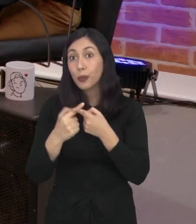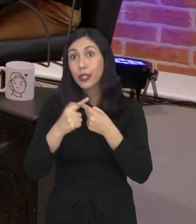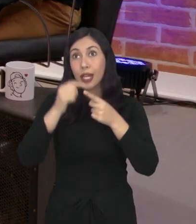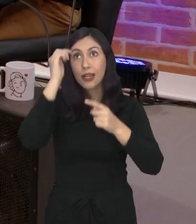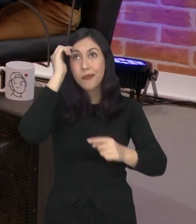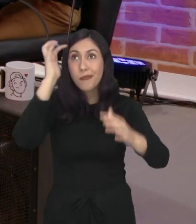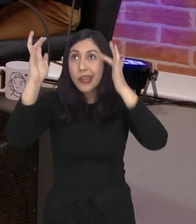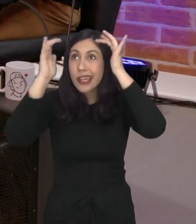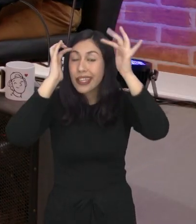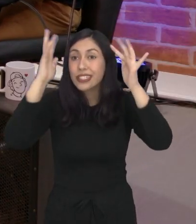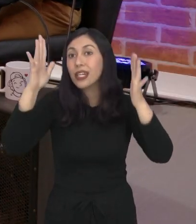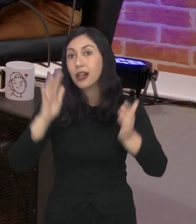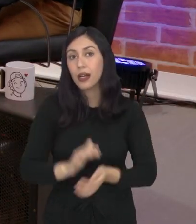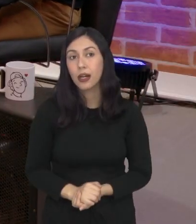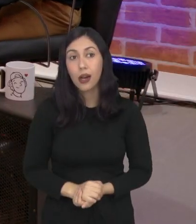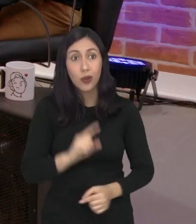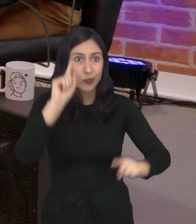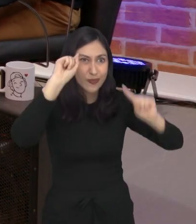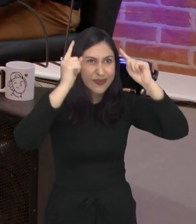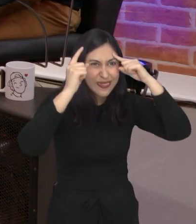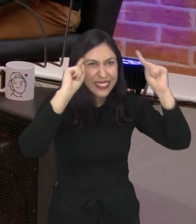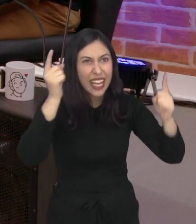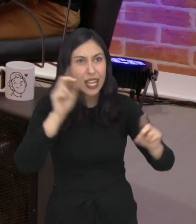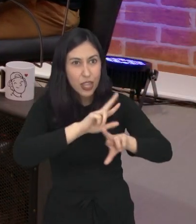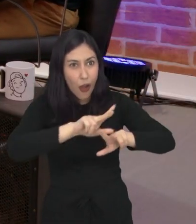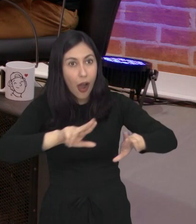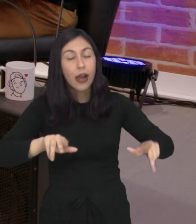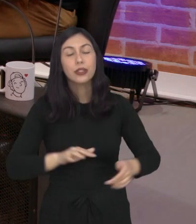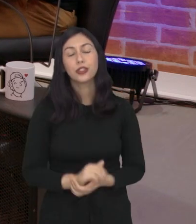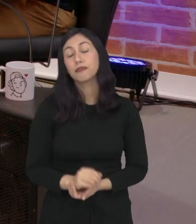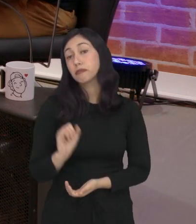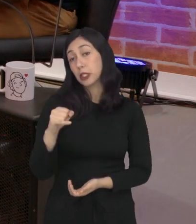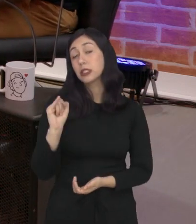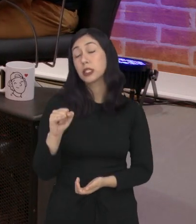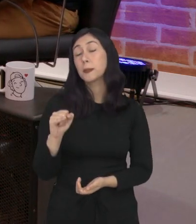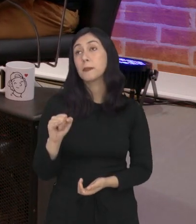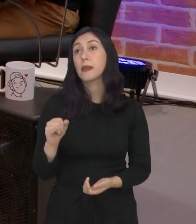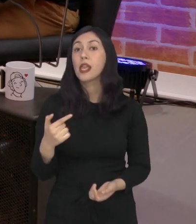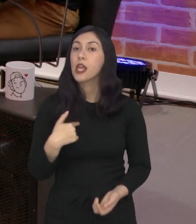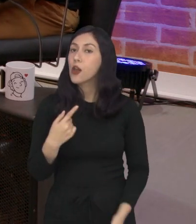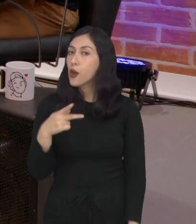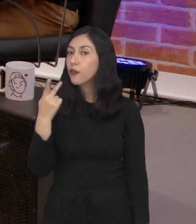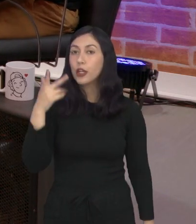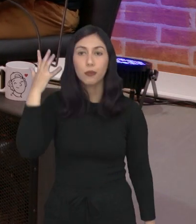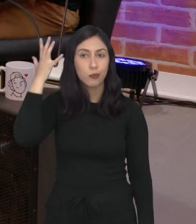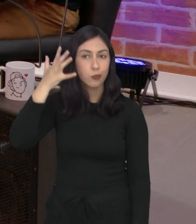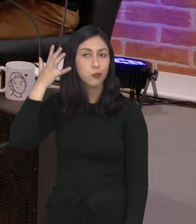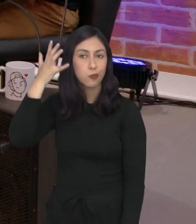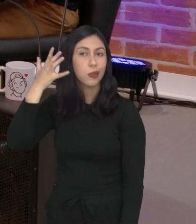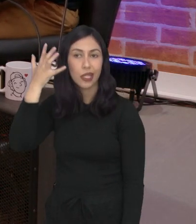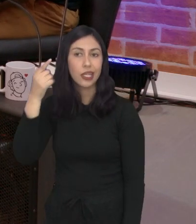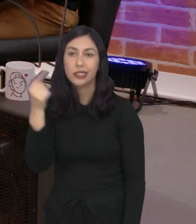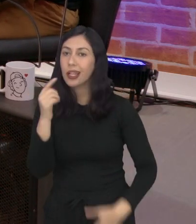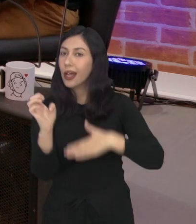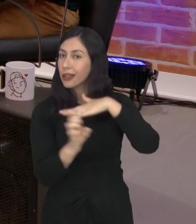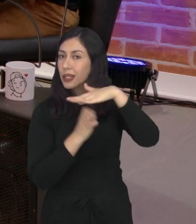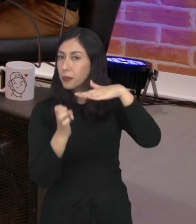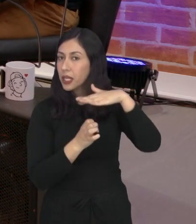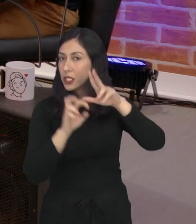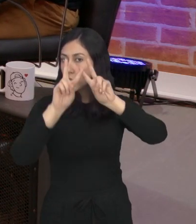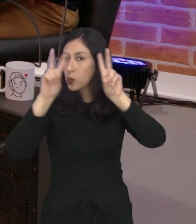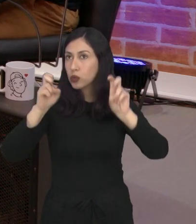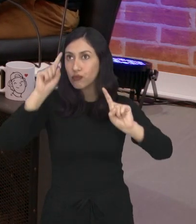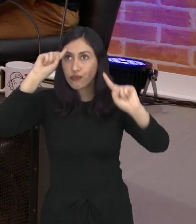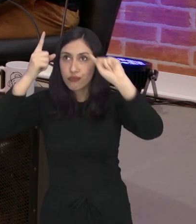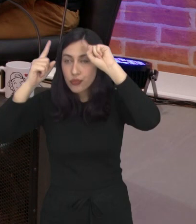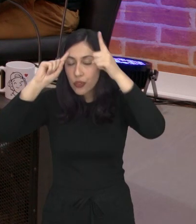para imaginar as paradas. Para poder criar, para poder ter inspiração. Eu falei da palestra que eu fiz lá na empresa de criatividade, E uma